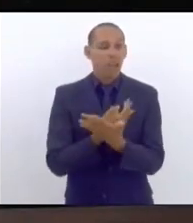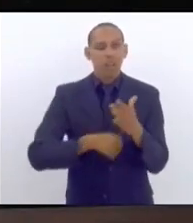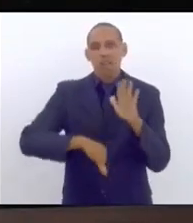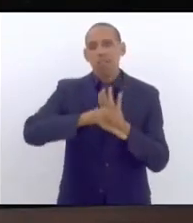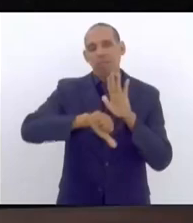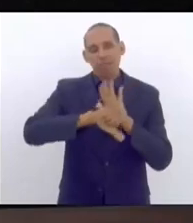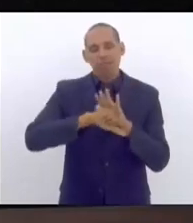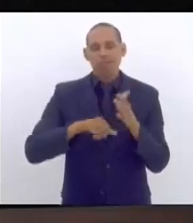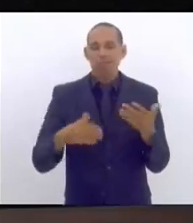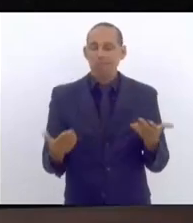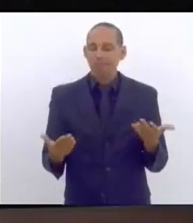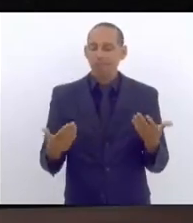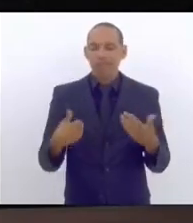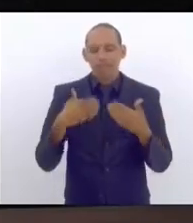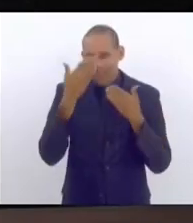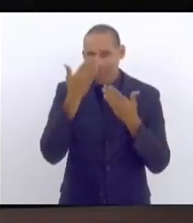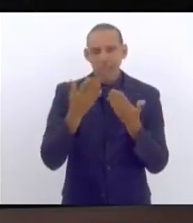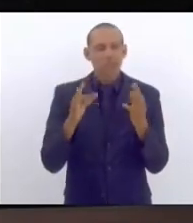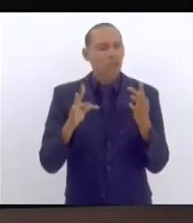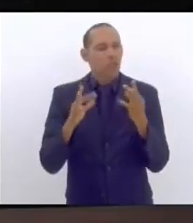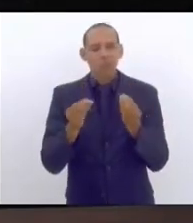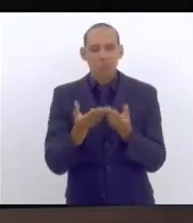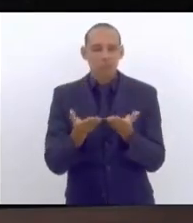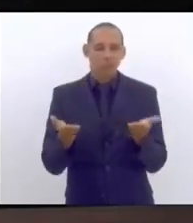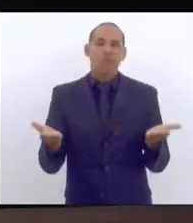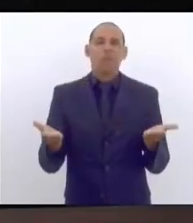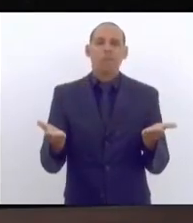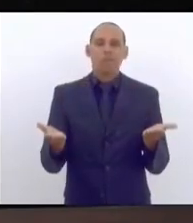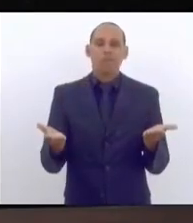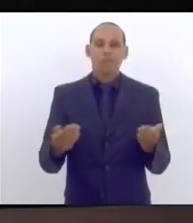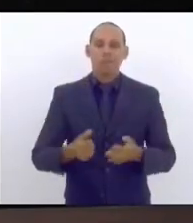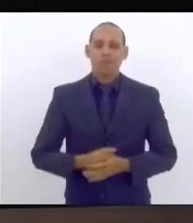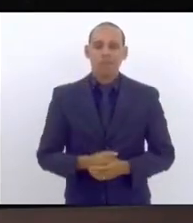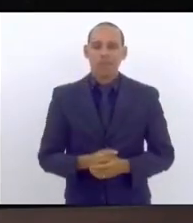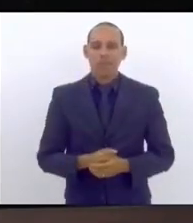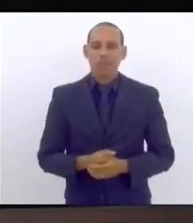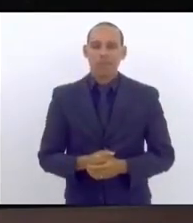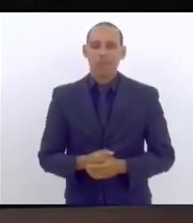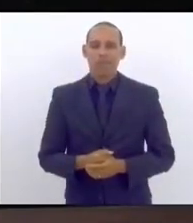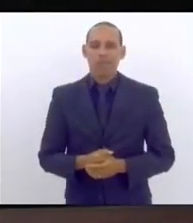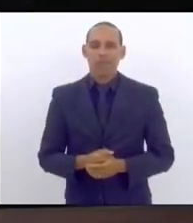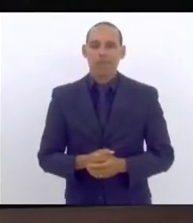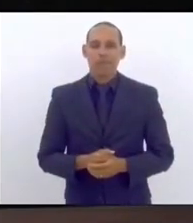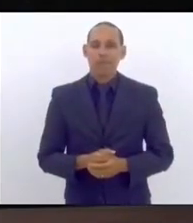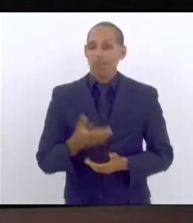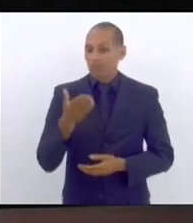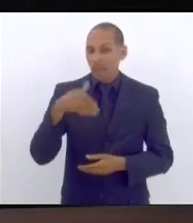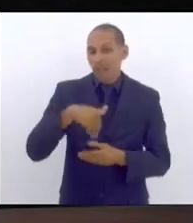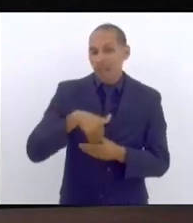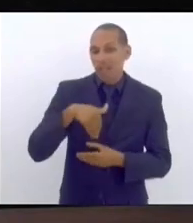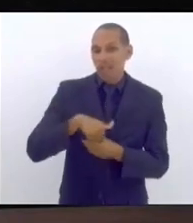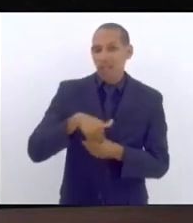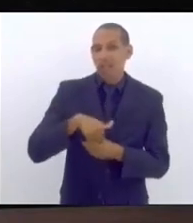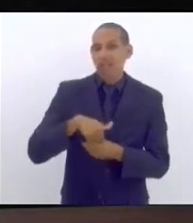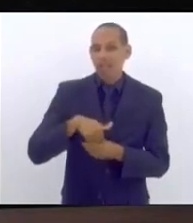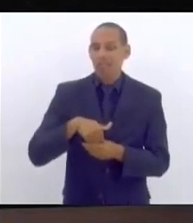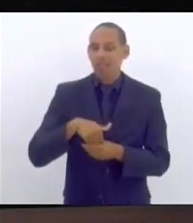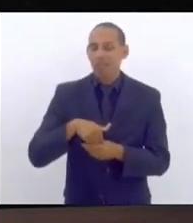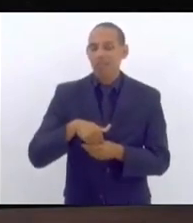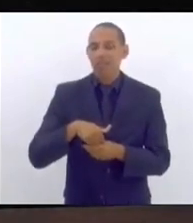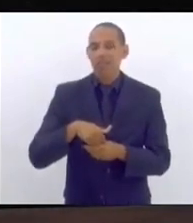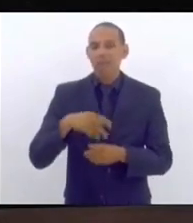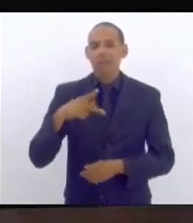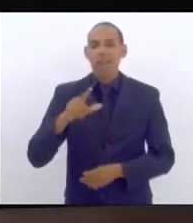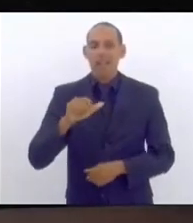portanto, desde já agradeço a todos os parlamentares para que o seu voto sim e transformação